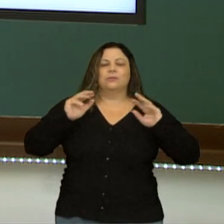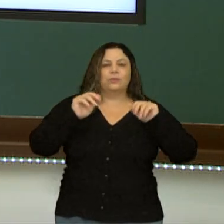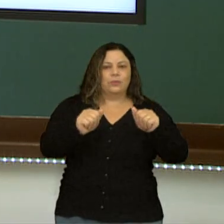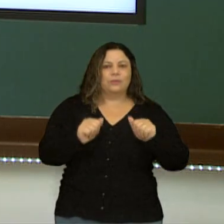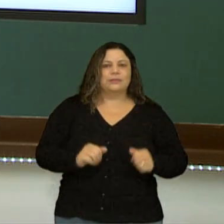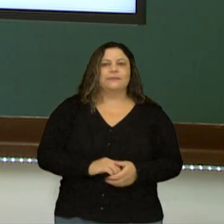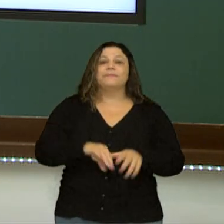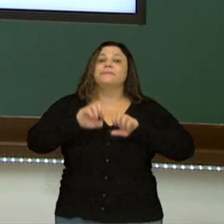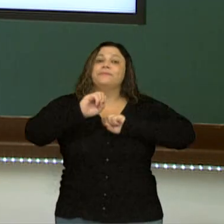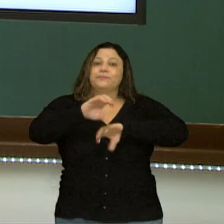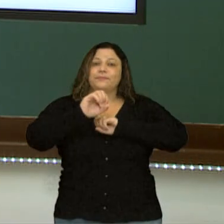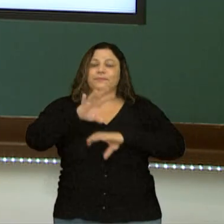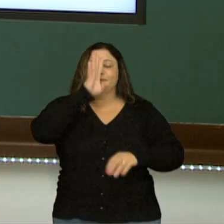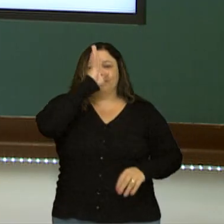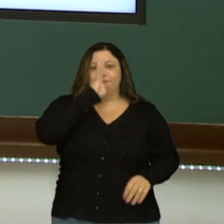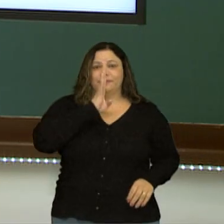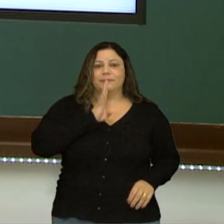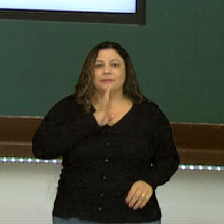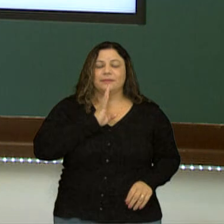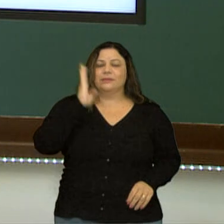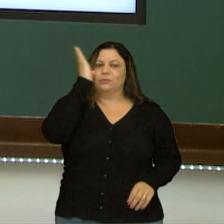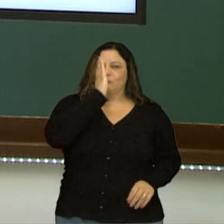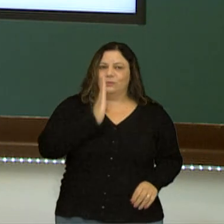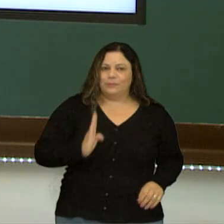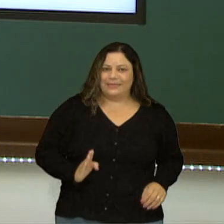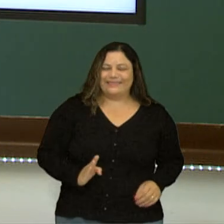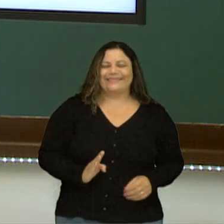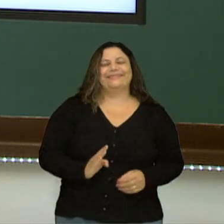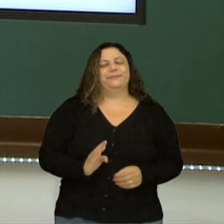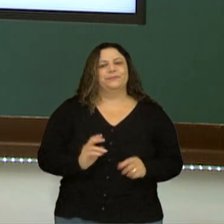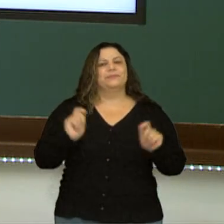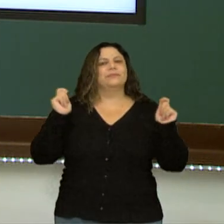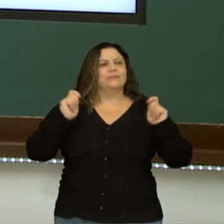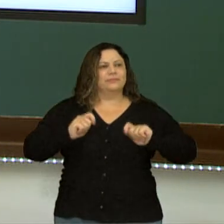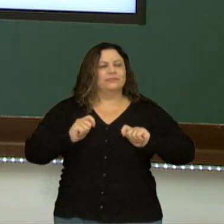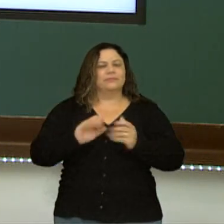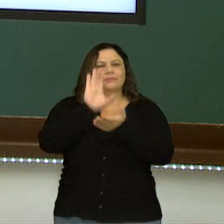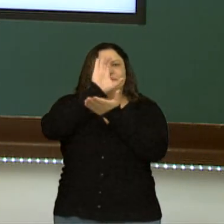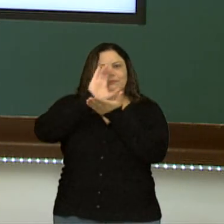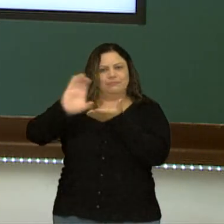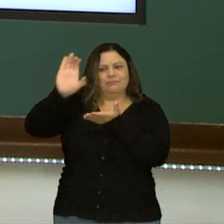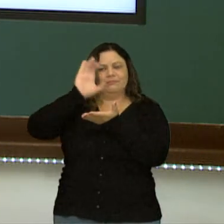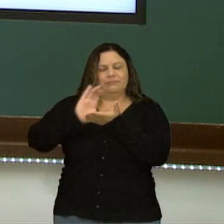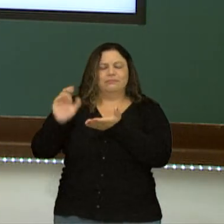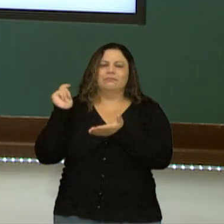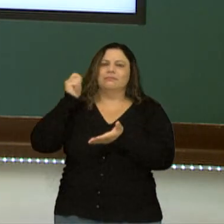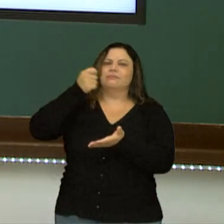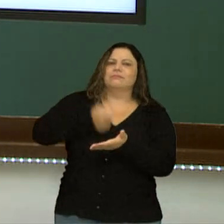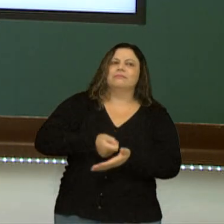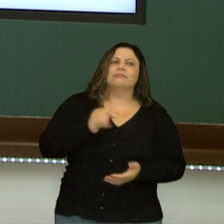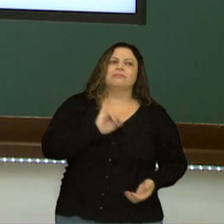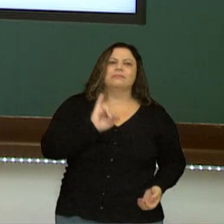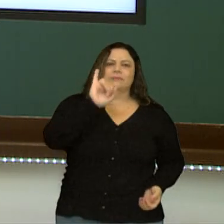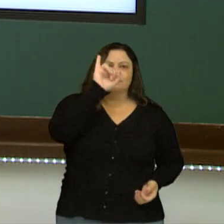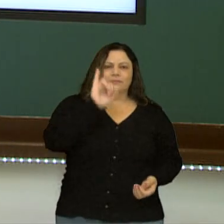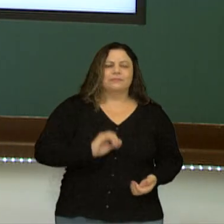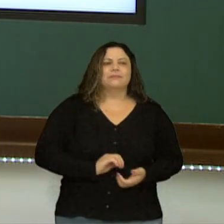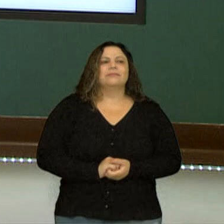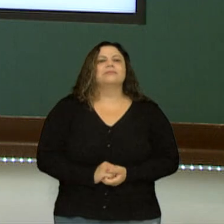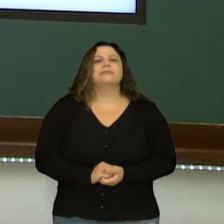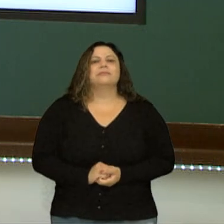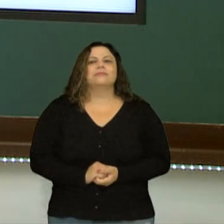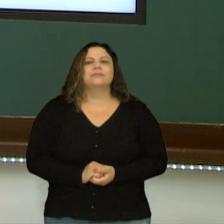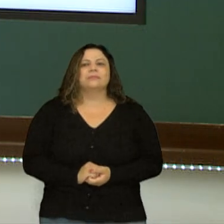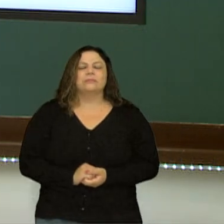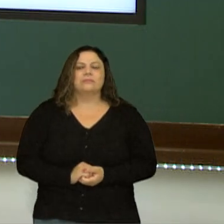educação gratuita no Brasil. Ela é bancada por meio dos nossos impostos. Vamos continuar ali.